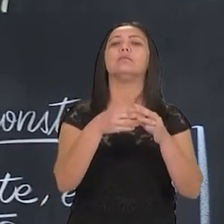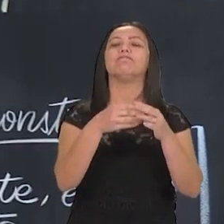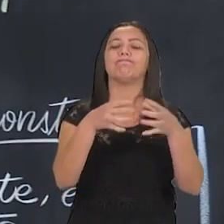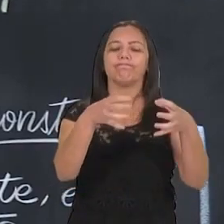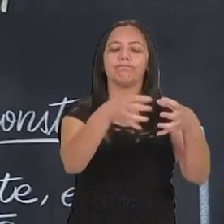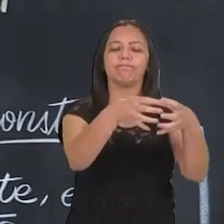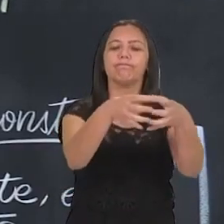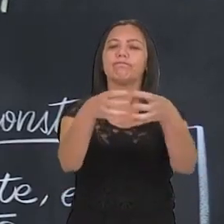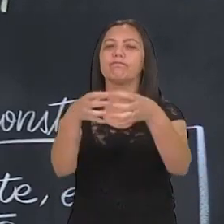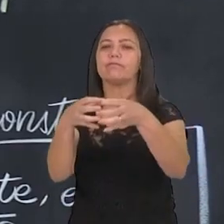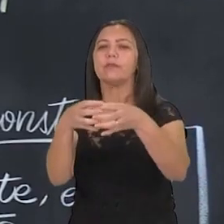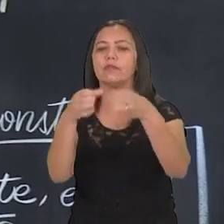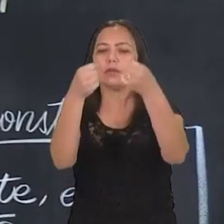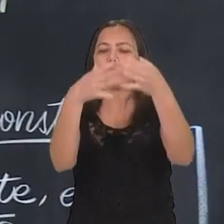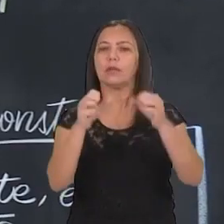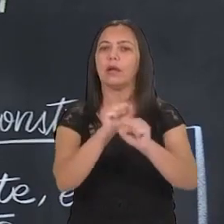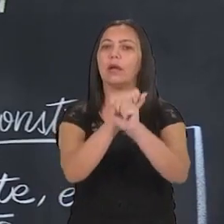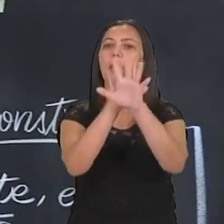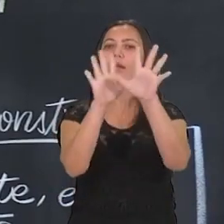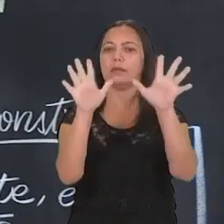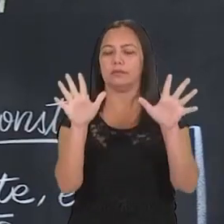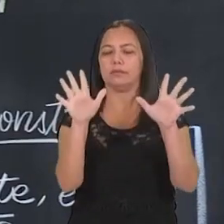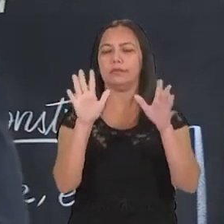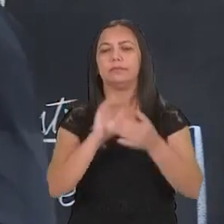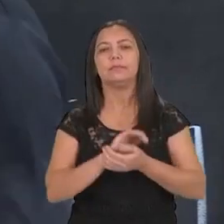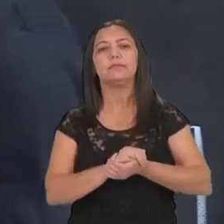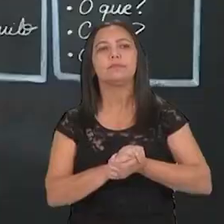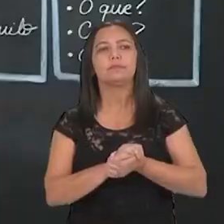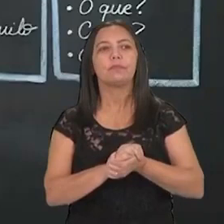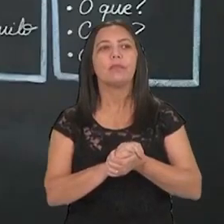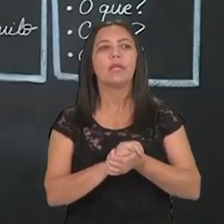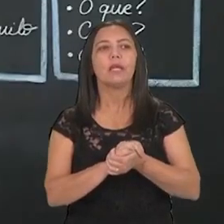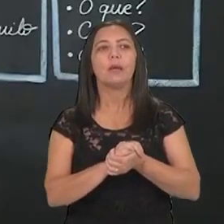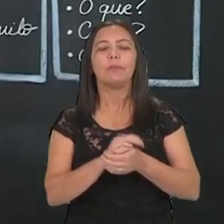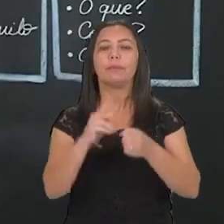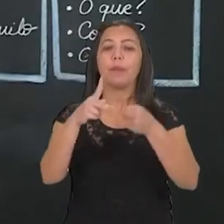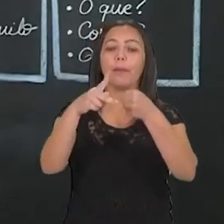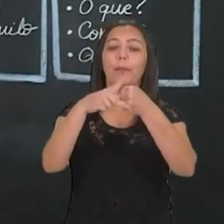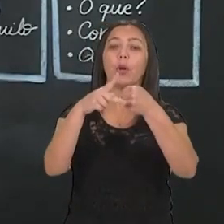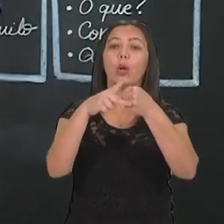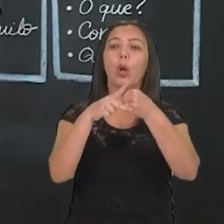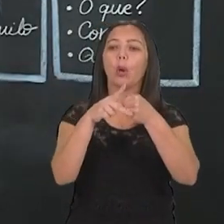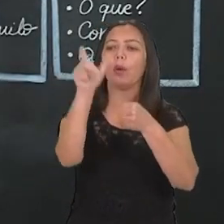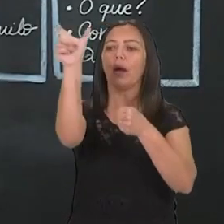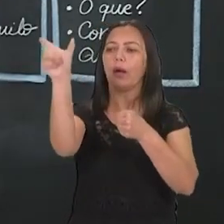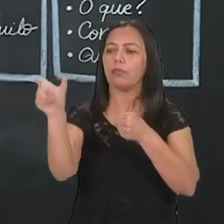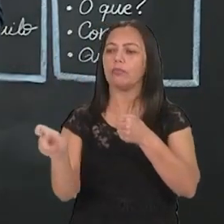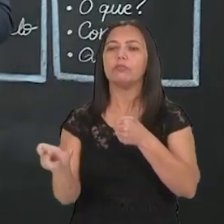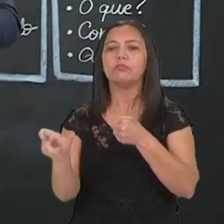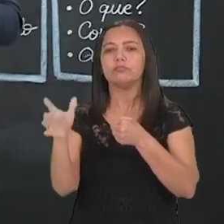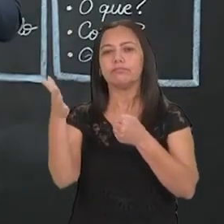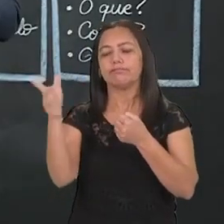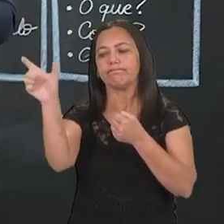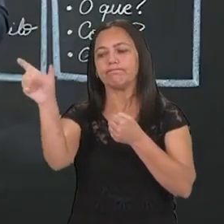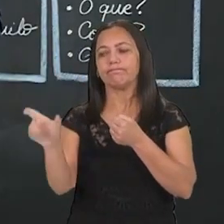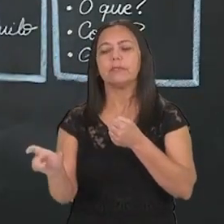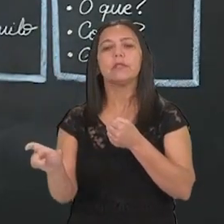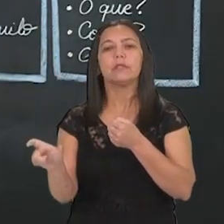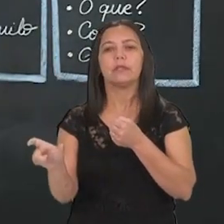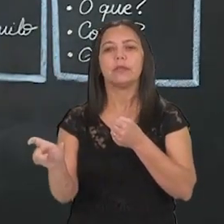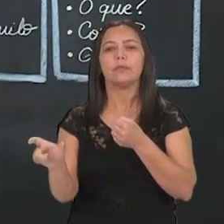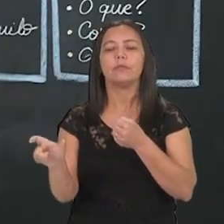cada nomenclatura separadamente, tenho certeza que isso vai ficar claro na sua cabeça. Vamos começar com os pronomes pessoais. Os